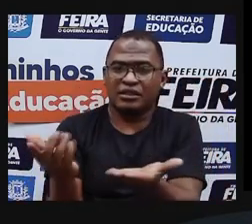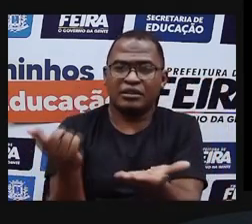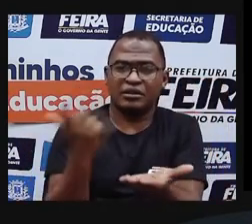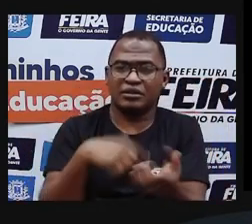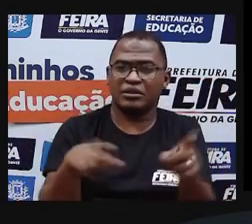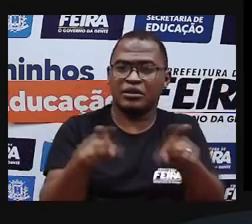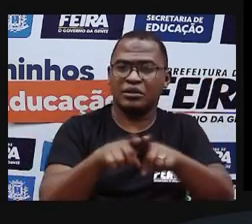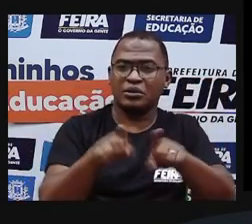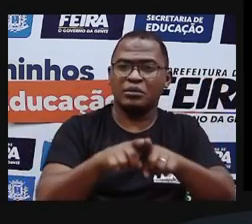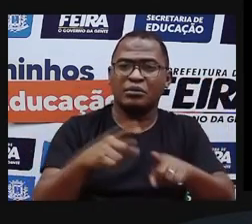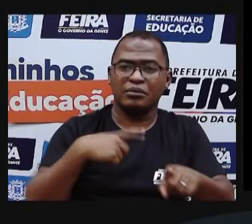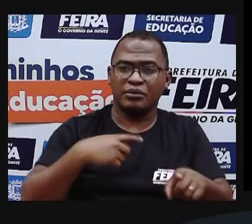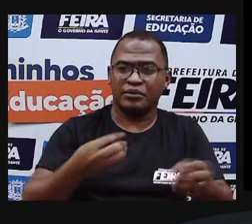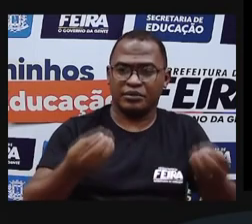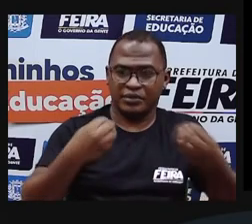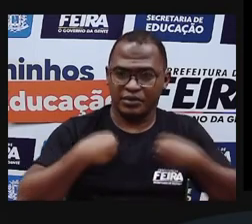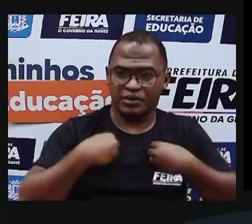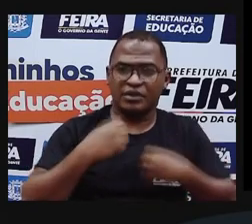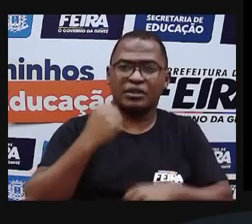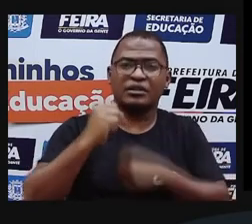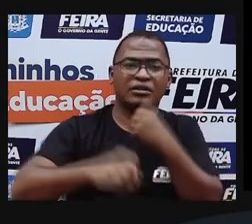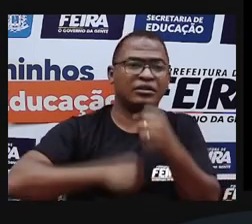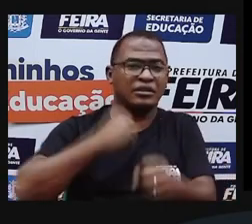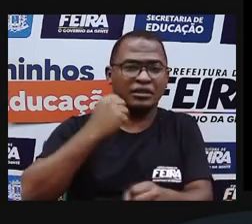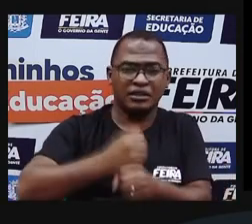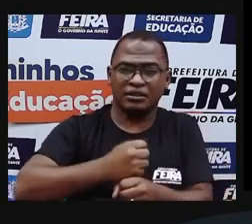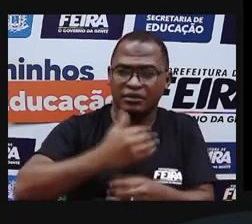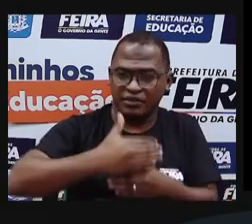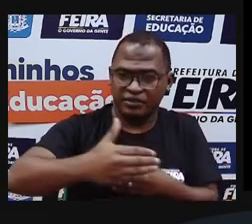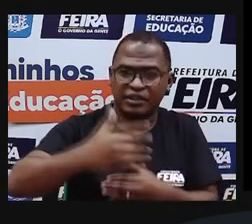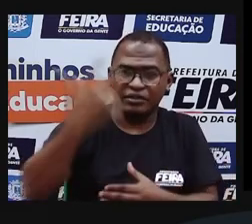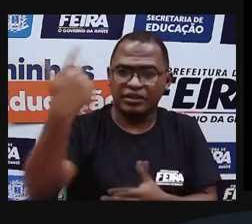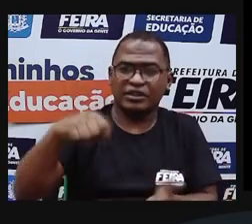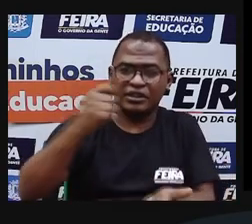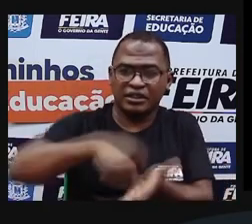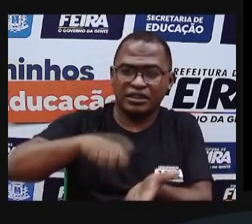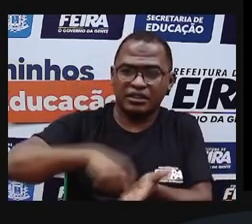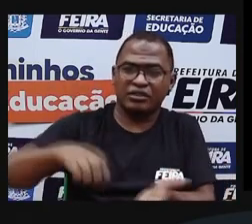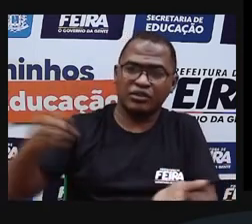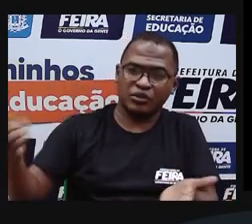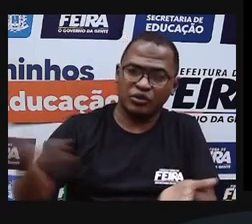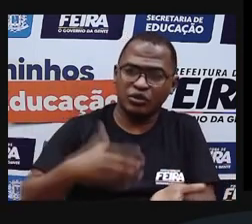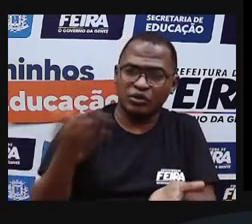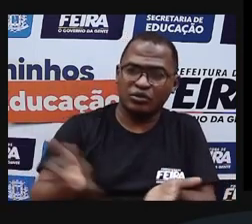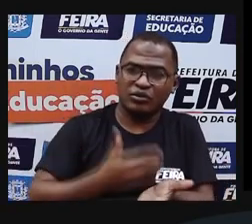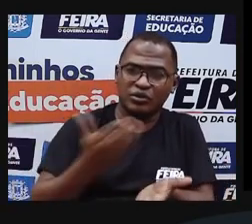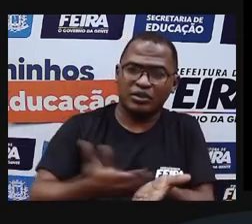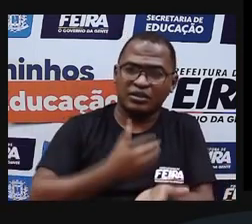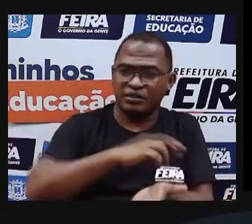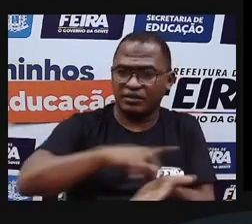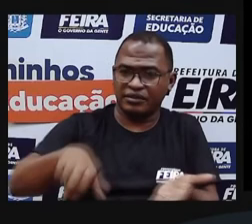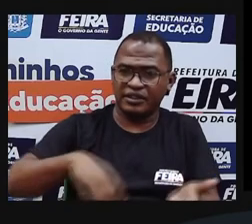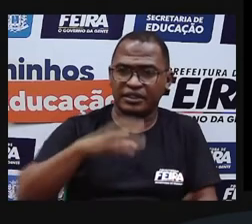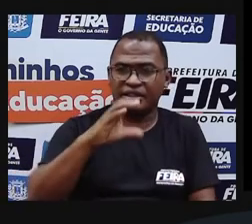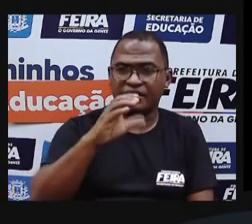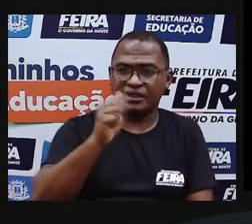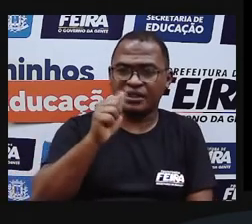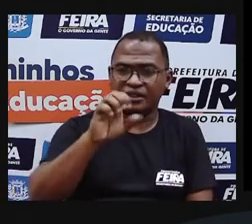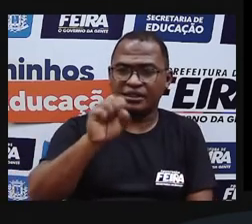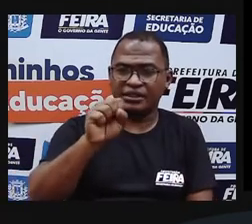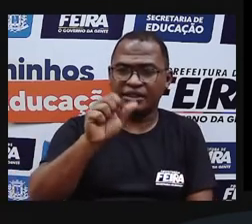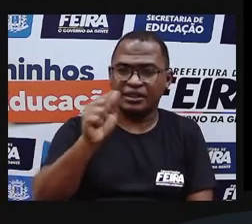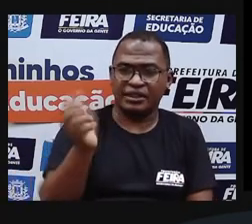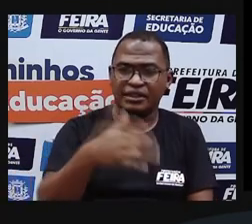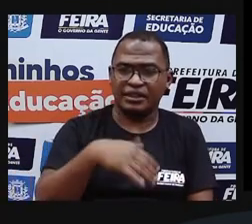anos seguintes, Carolina publicou outros livros, Casa de Alvenaria, Diário de